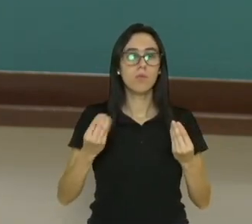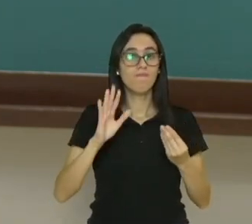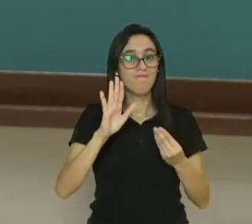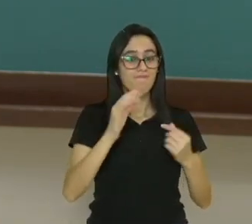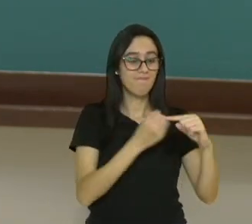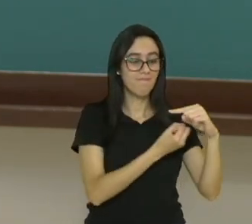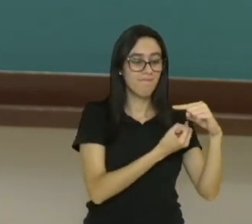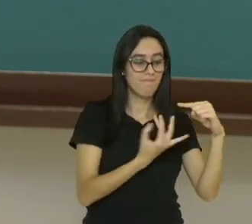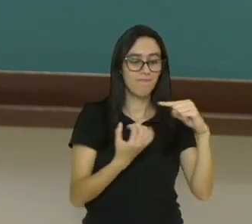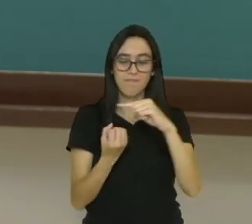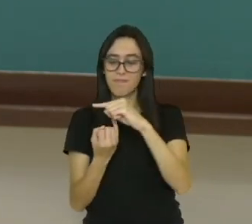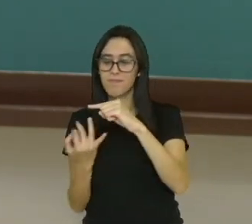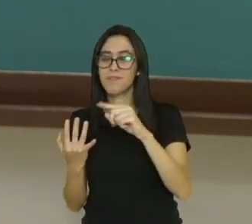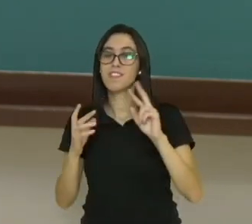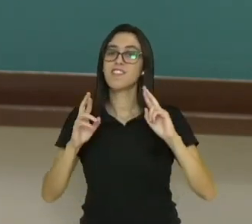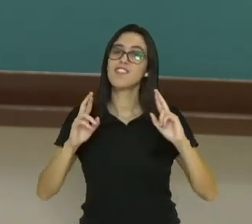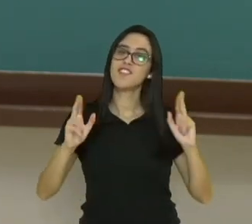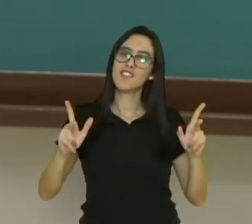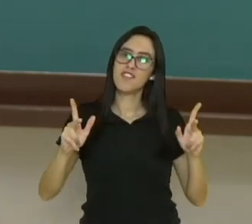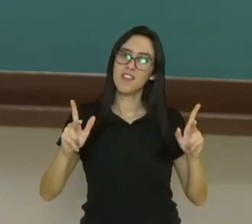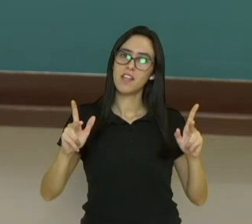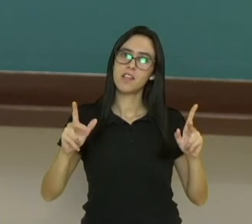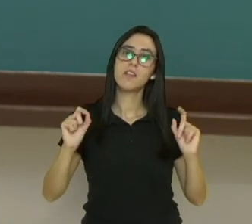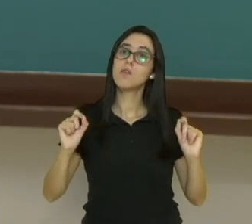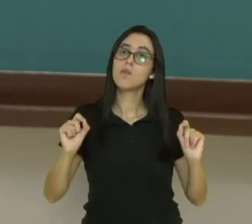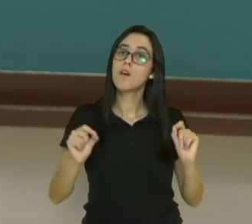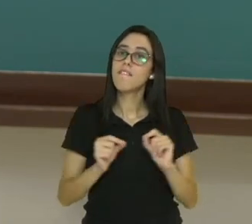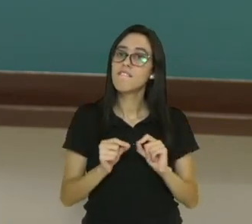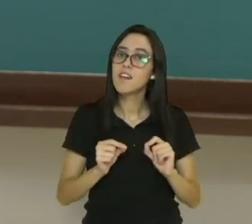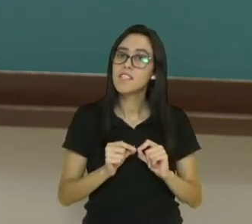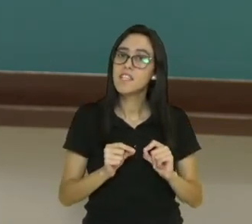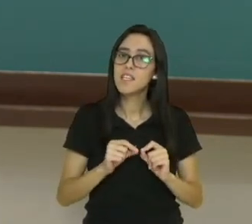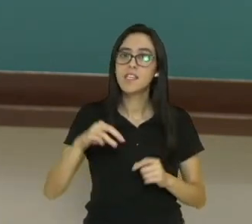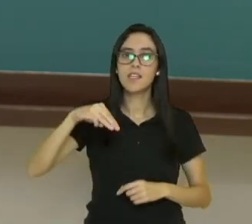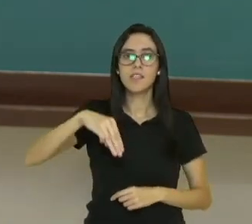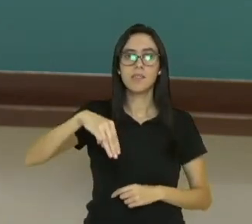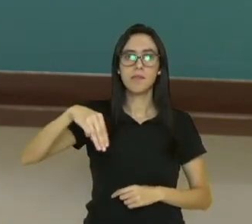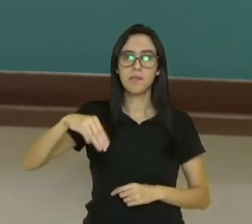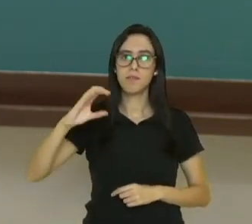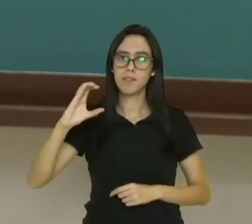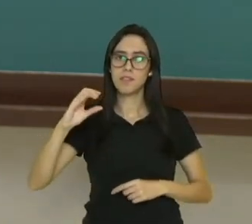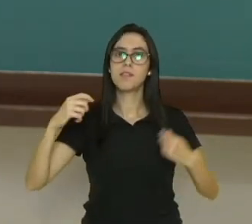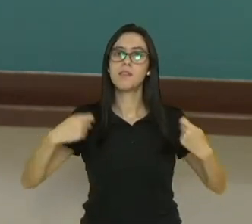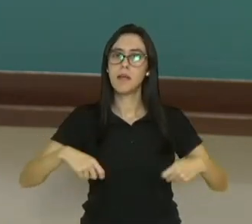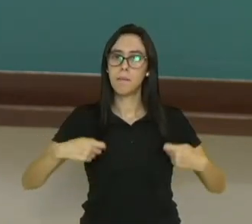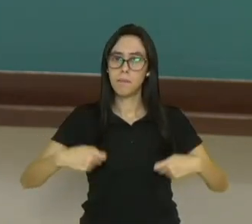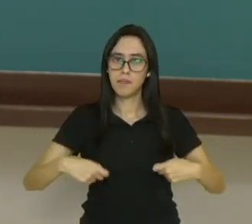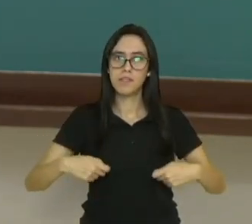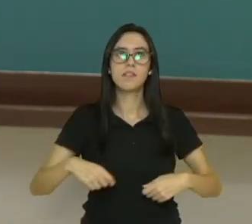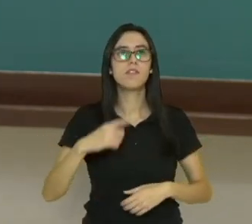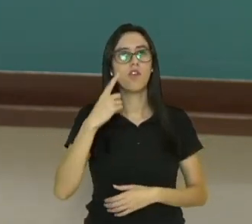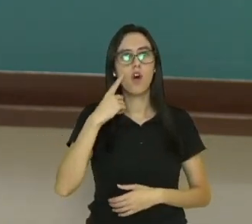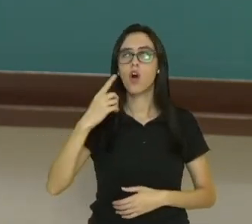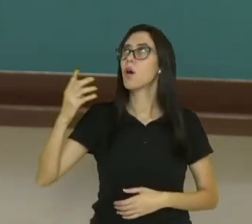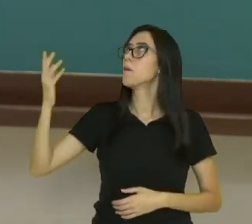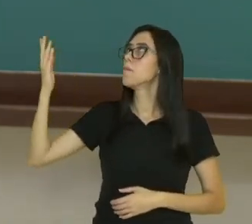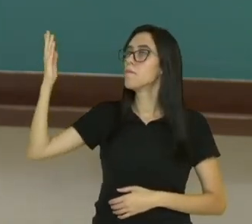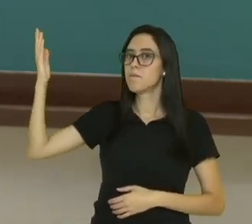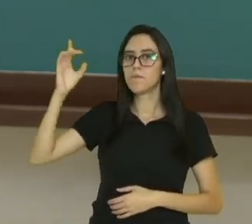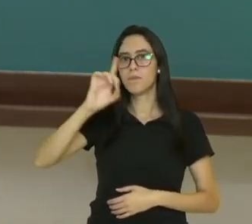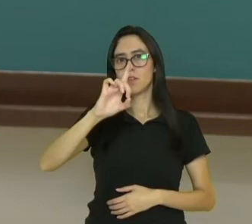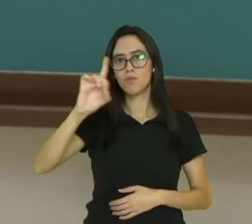Denominadores diferentes. O que eu vou ter que fazer? Encontrar o mínimo múltiplo comum. Tá lá no cantinho, ó, canto